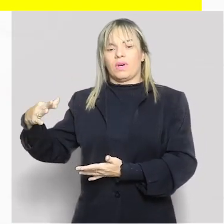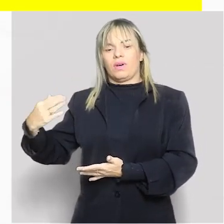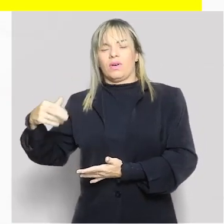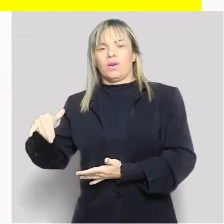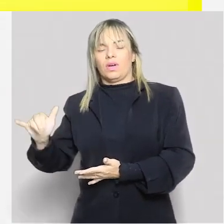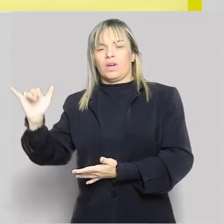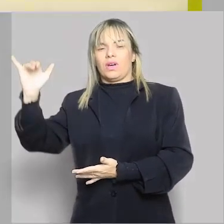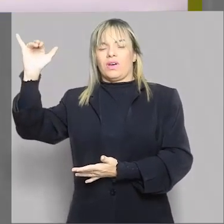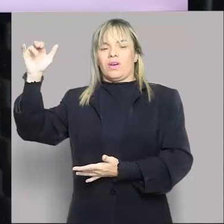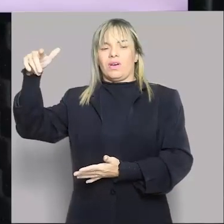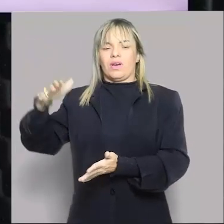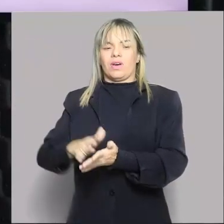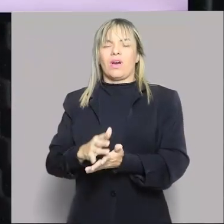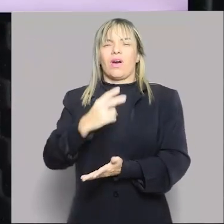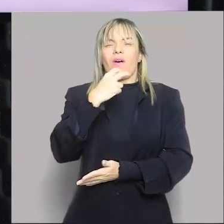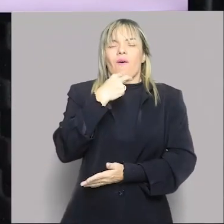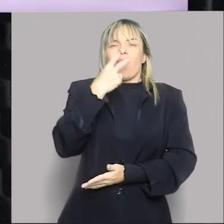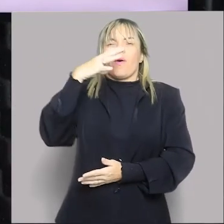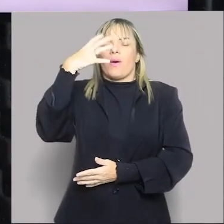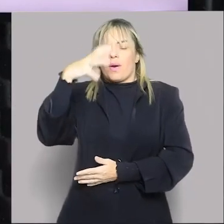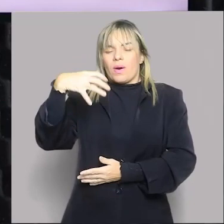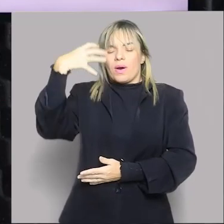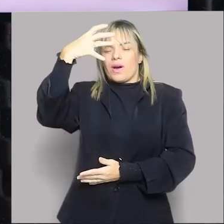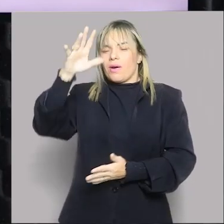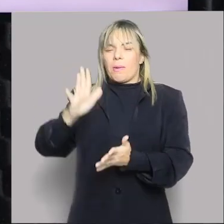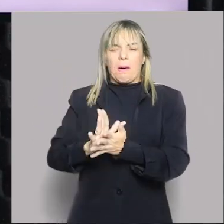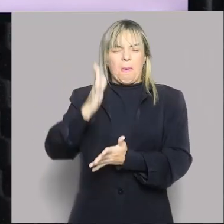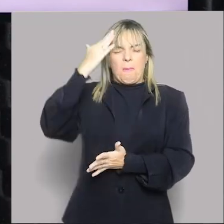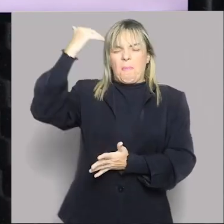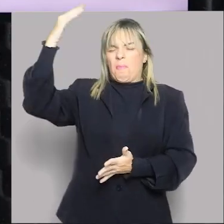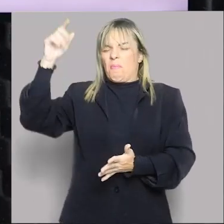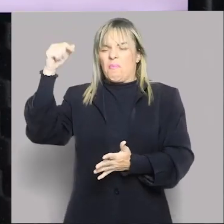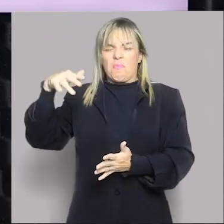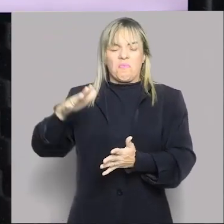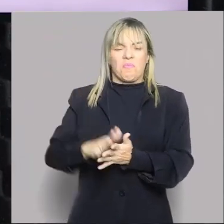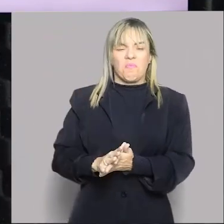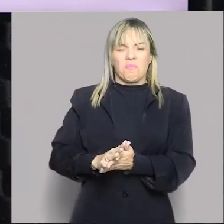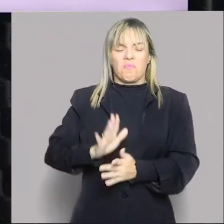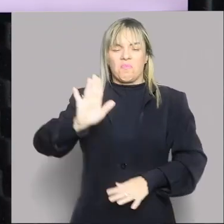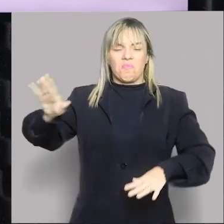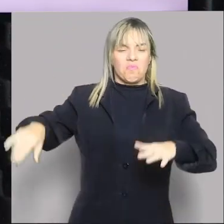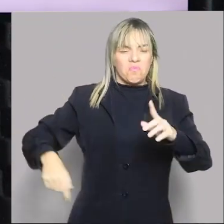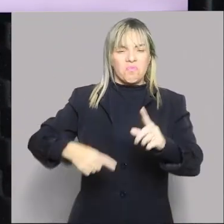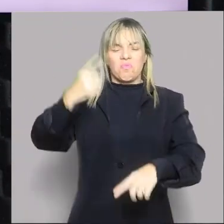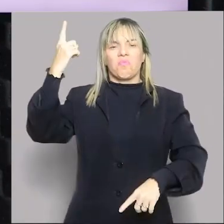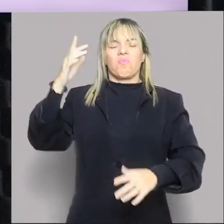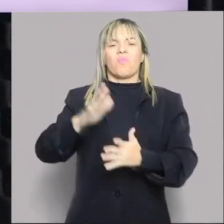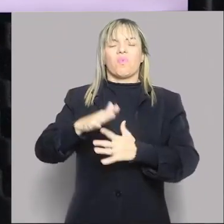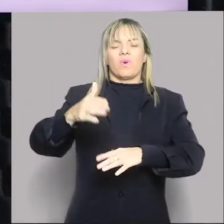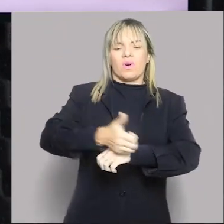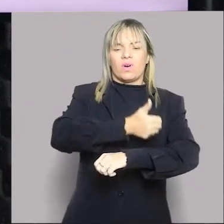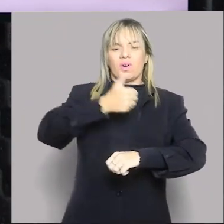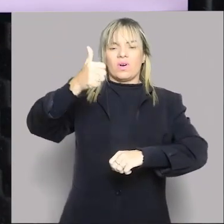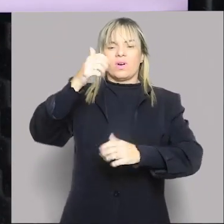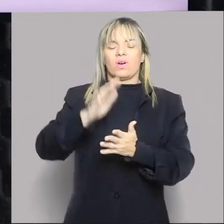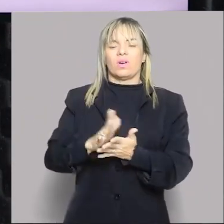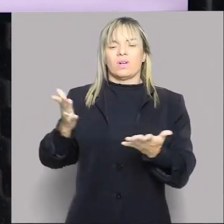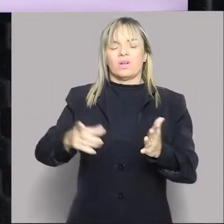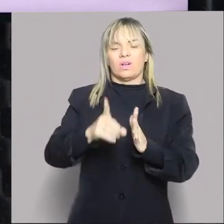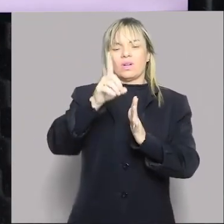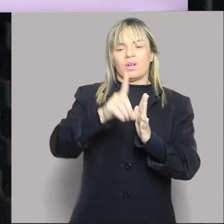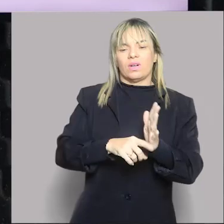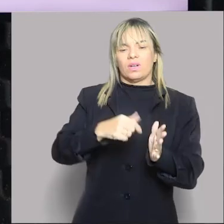absurdamente fantásticas, né? Ele esteve à frente do Queen durante 20 anos, entre as décadas de 70 e 80. E o que era Freddie Mercury